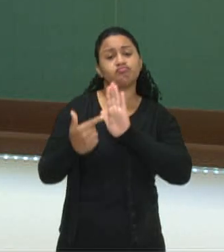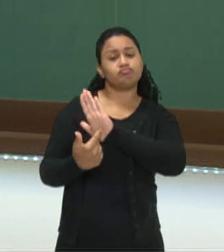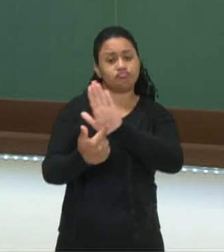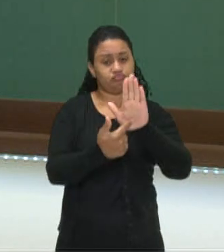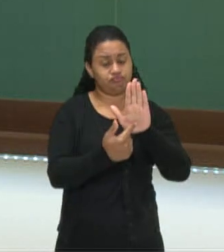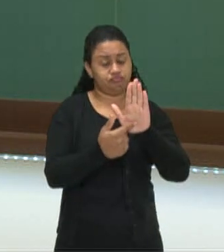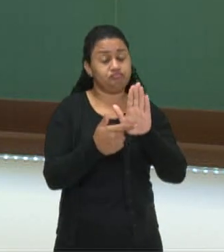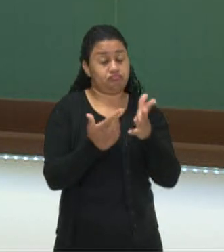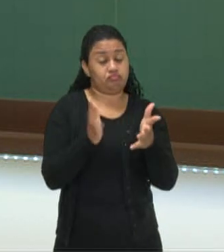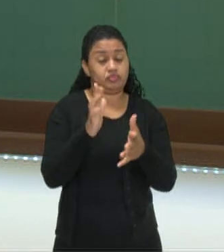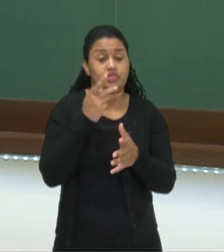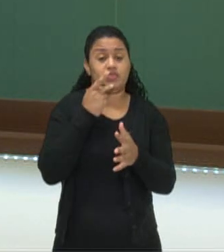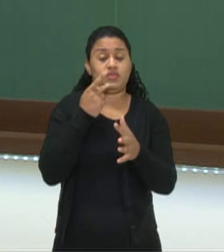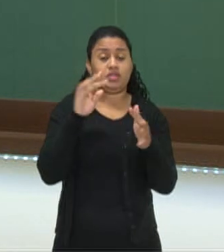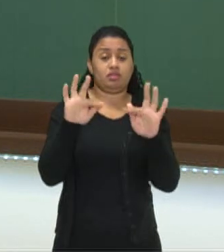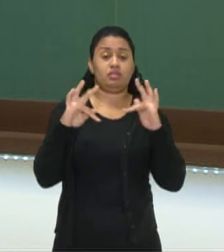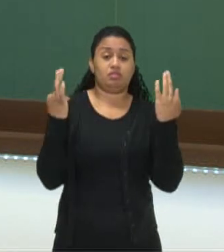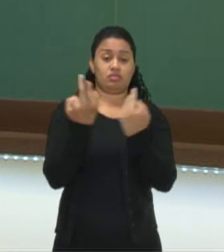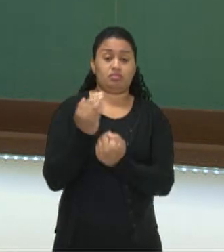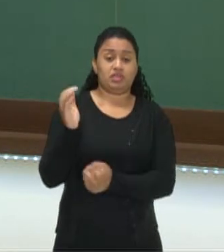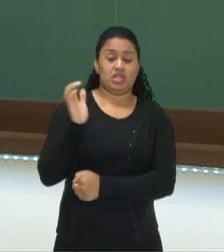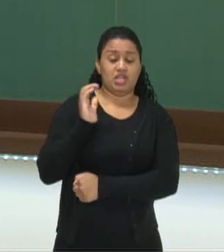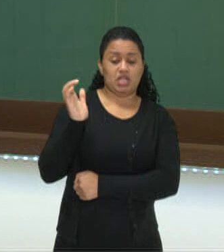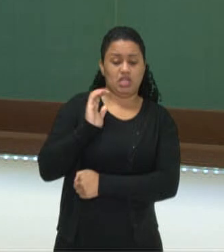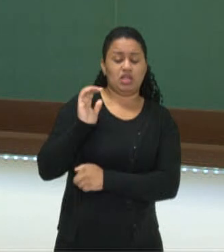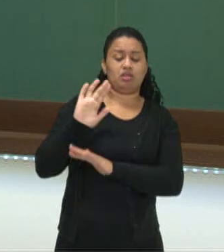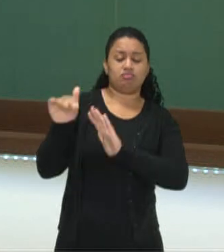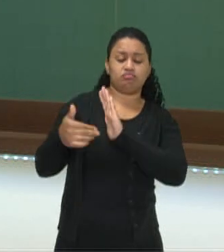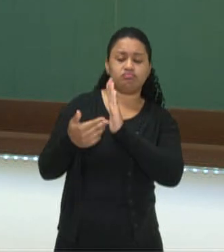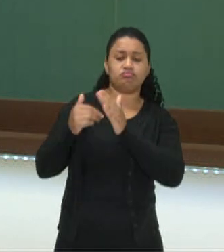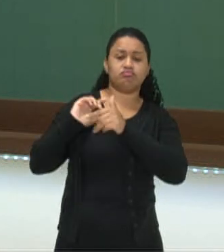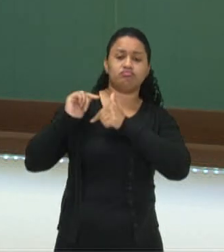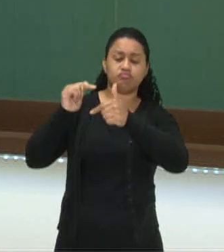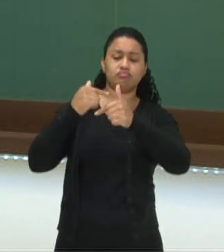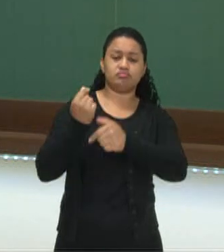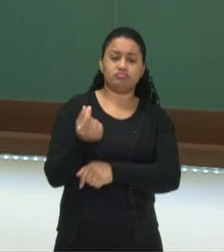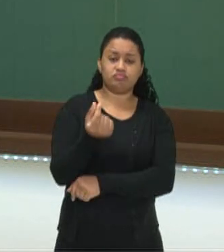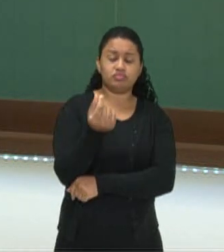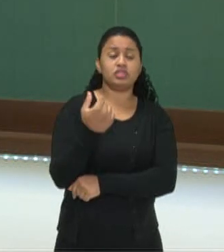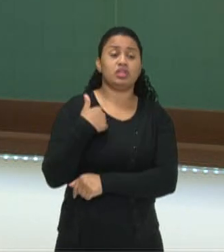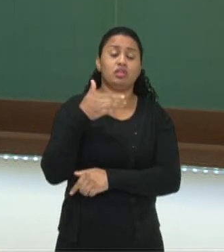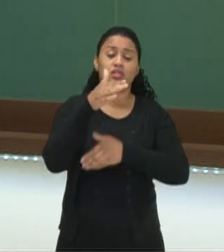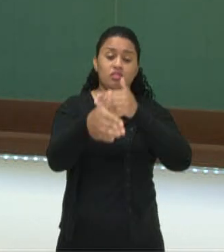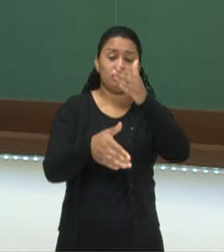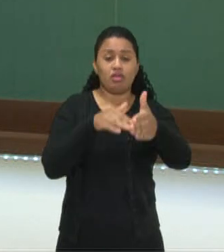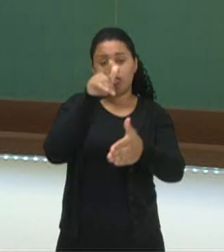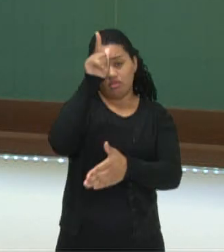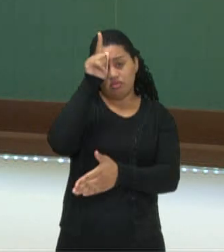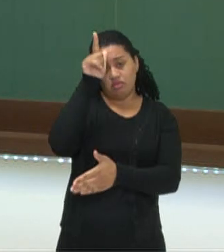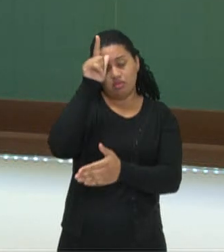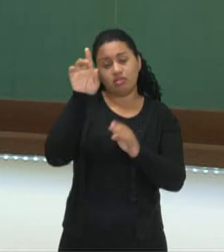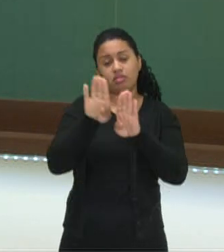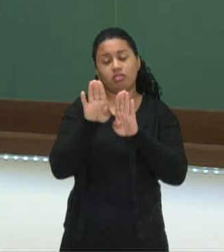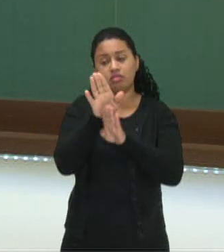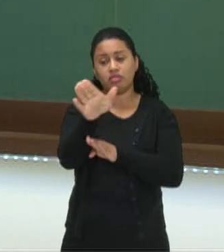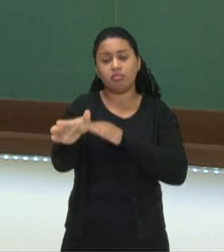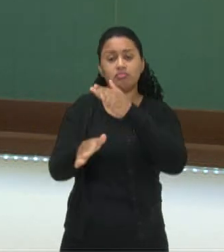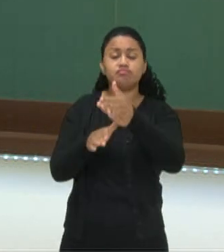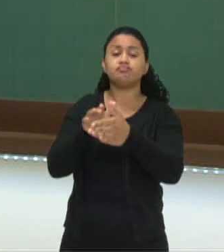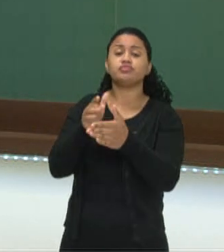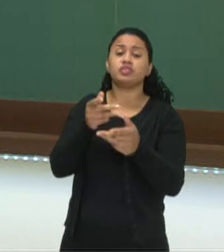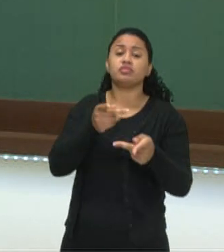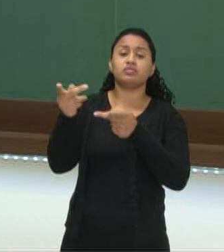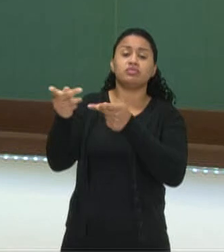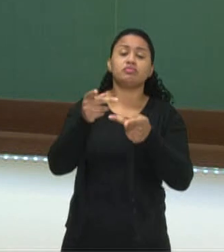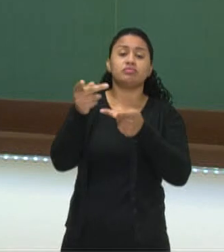família rica, daí ele herda mais essa fortuna. Ele viaja por todo o interior da Alemanha, ele viaja pelo interior da Rússia, ele faz